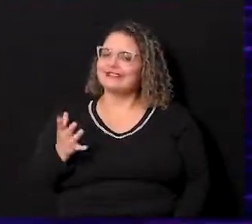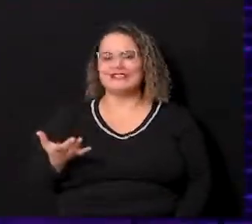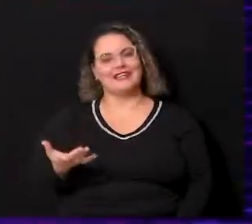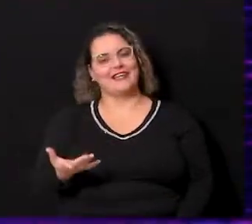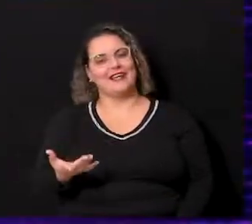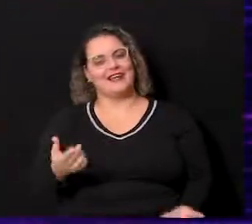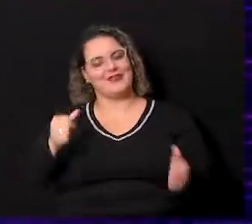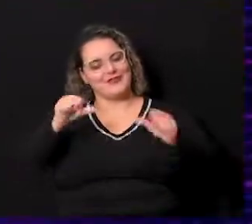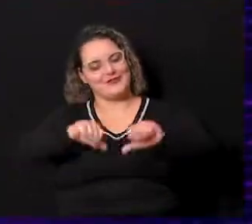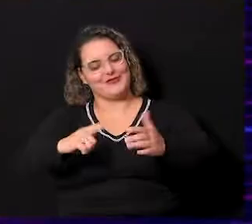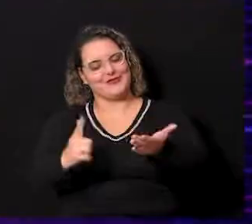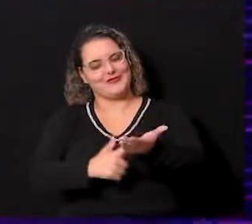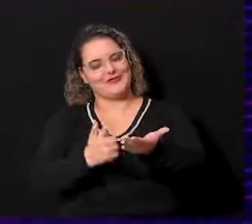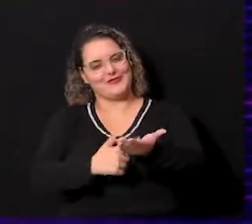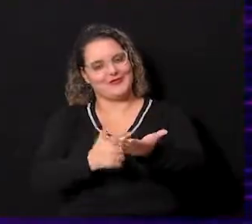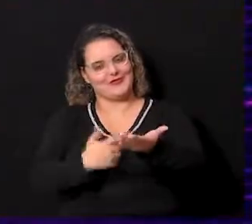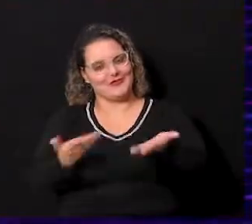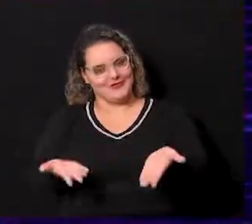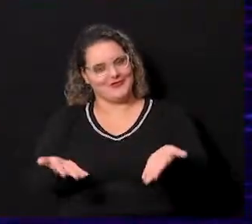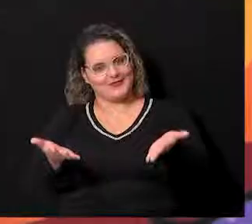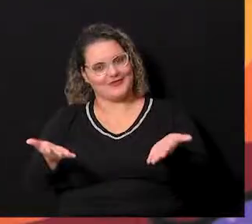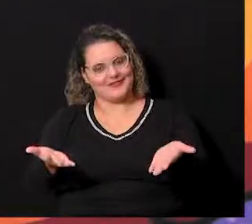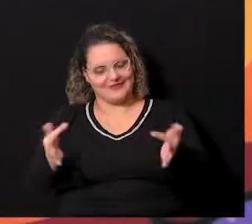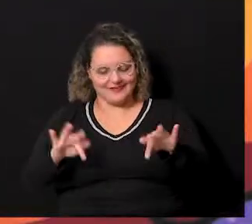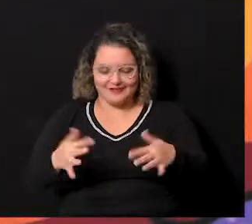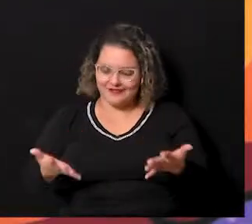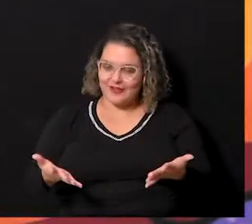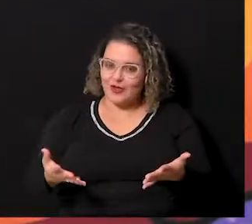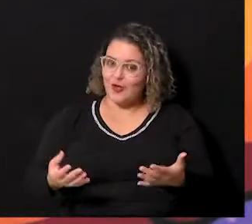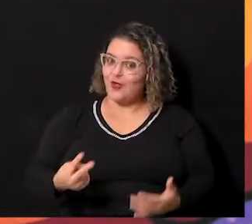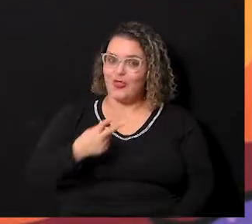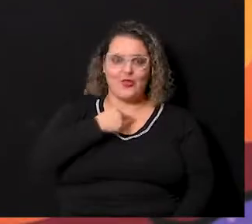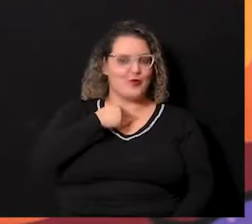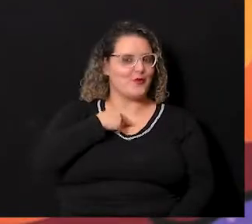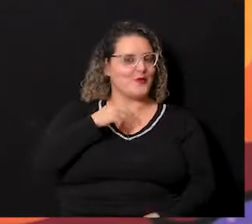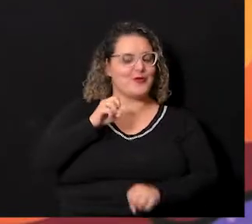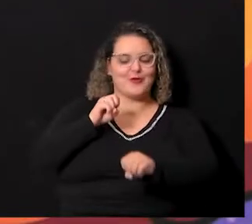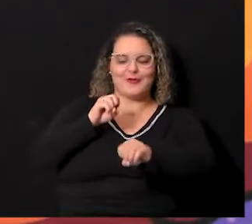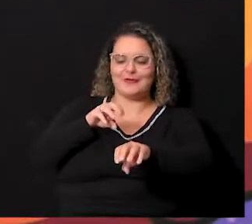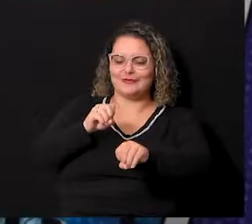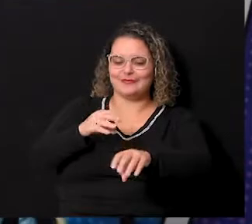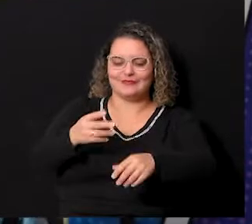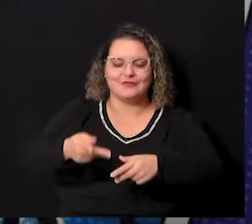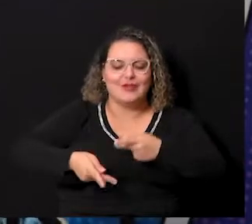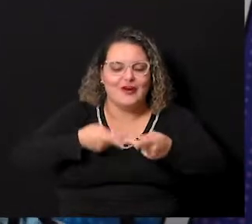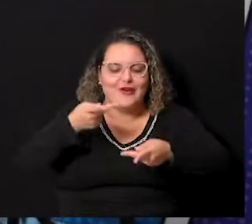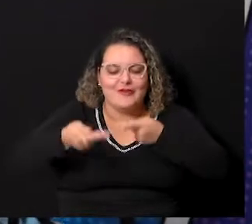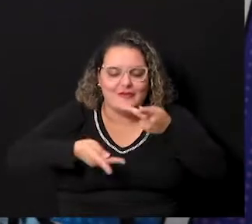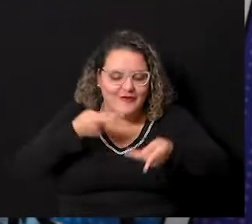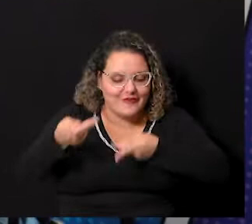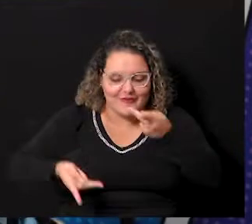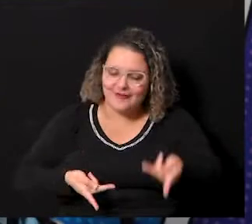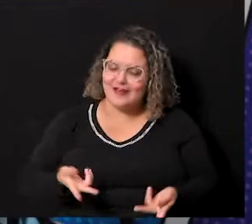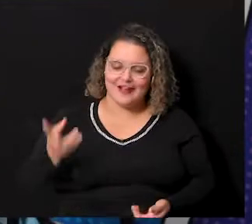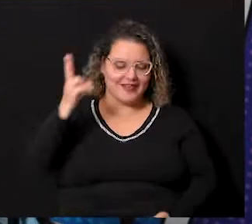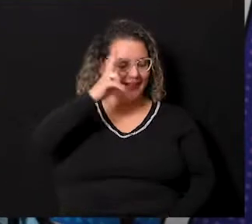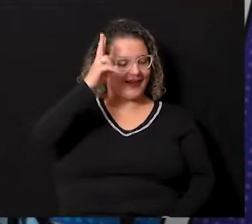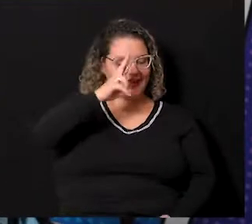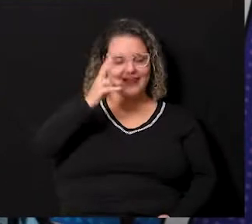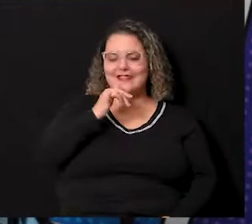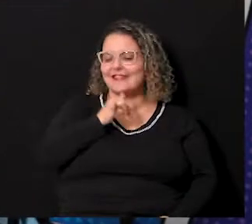é estragar o final do filme, estragar o final do livro, né? Sem dar spoiler. Sem